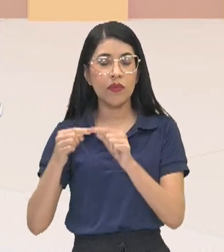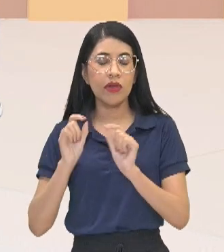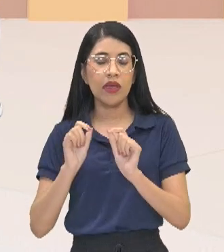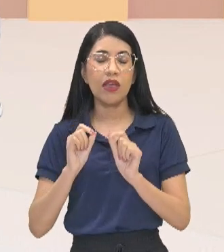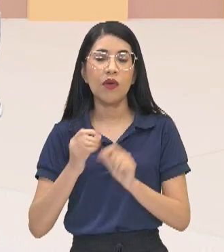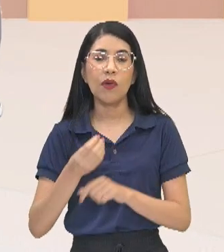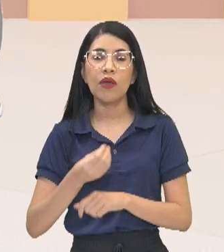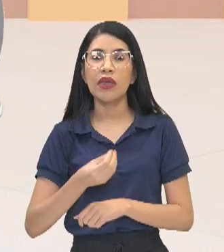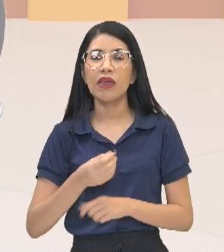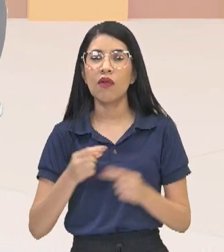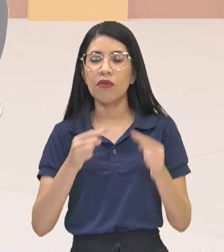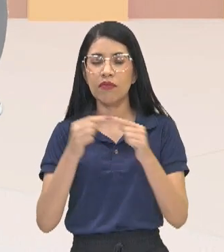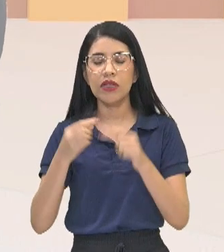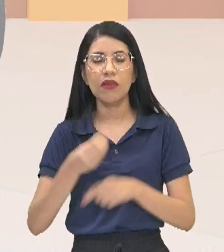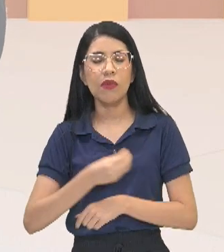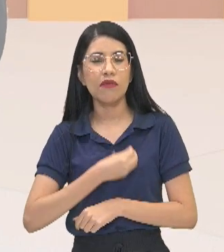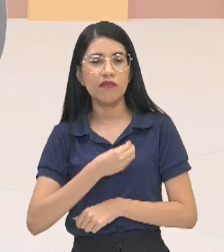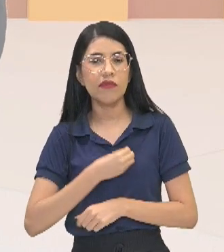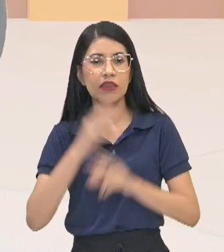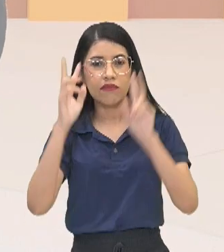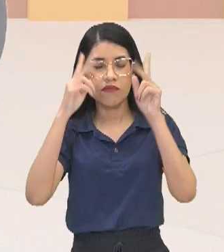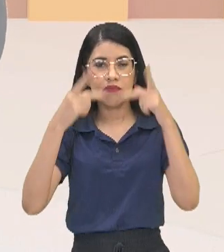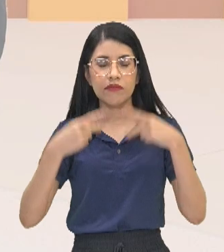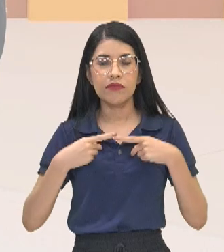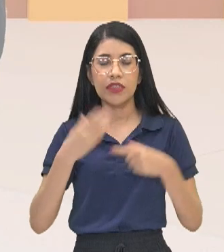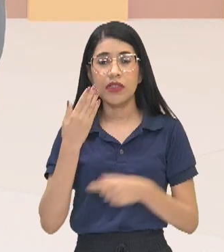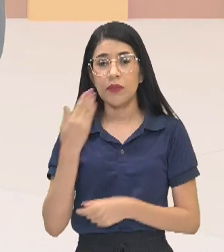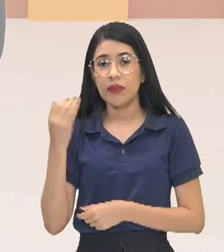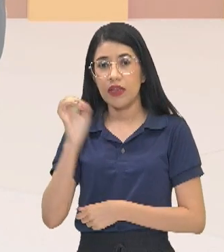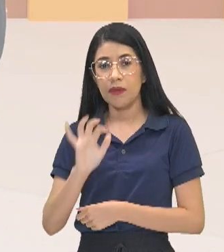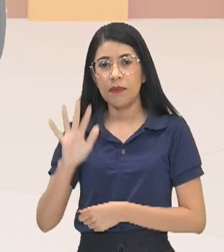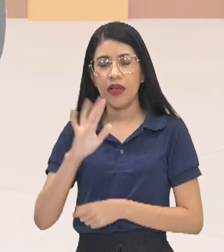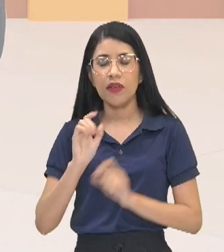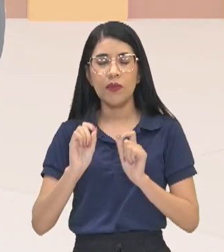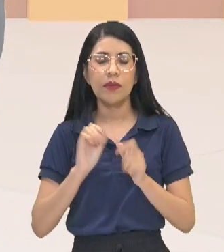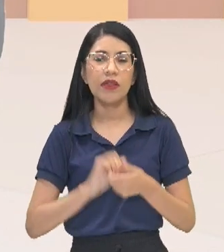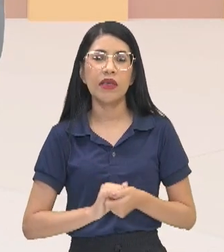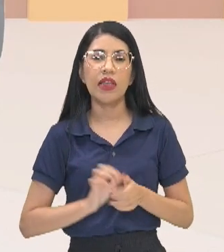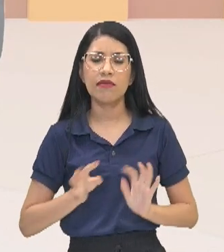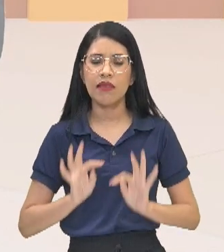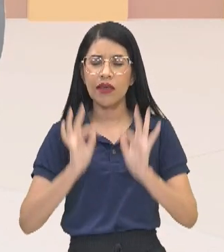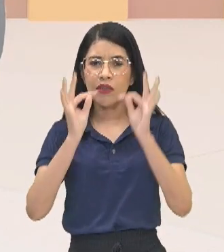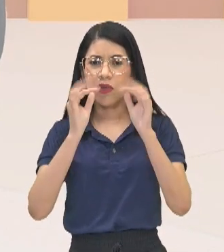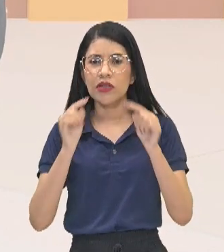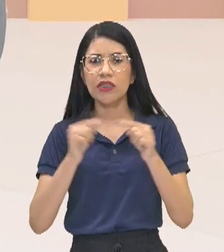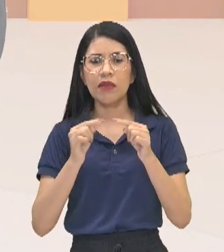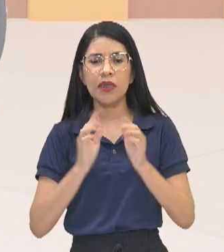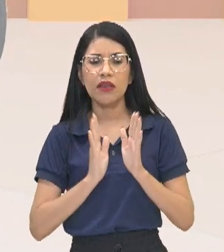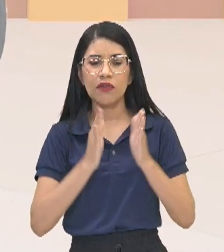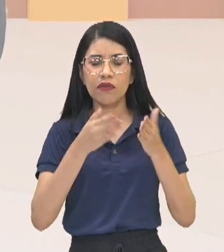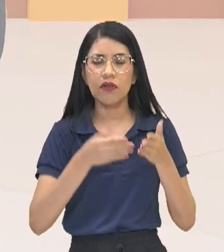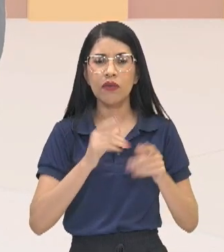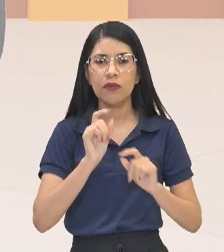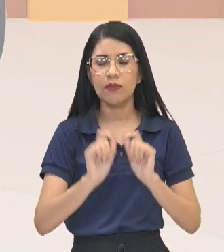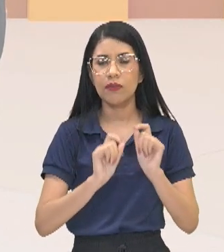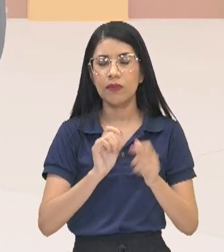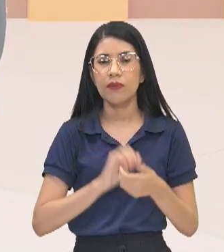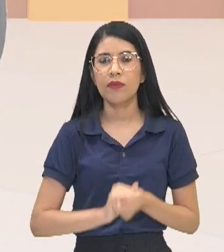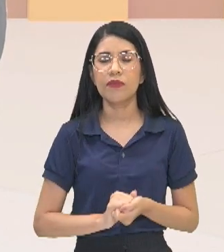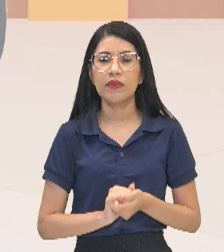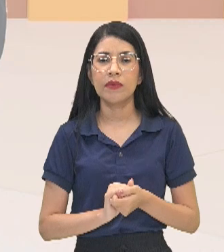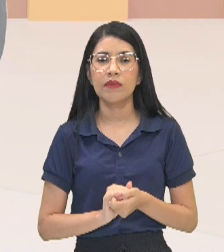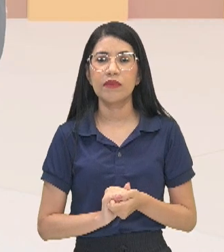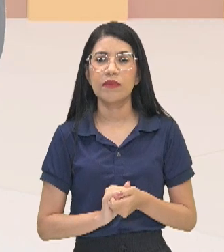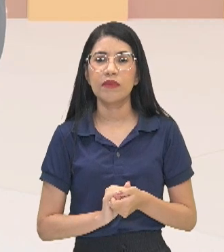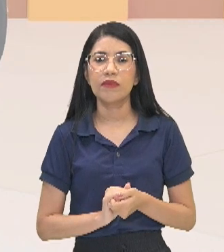humano. E aqui tem uma imagem, ó, que quando a gente fala de indústria cultural, quando a gente fala de tecnologia, está tudo voltado para isso, né? Aqui